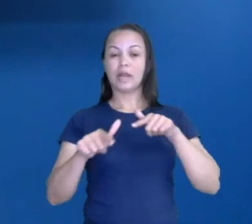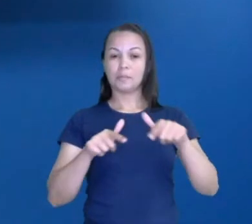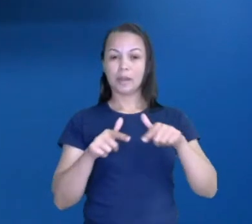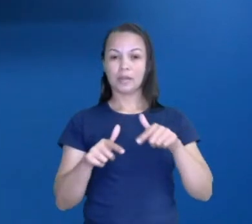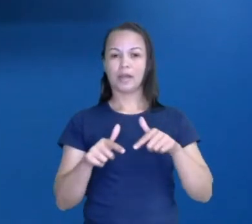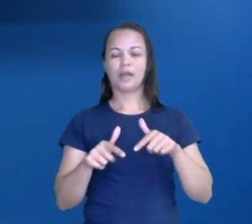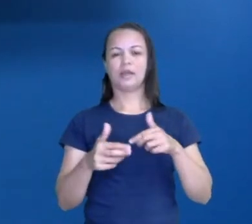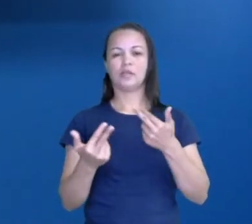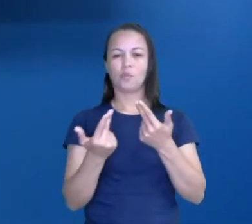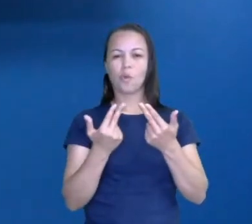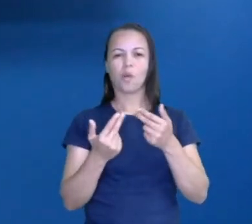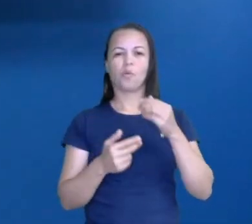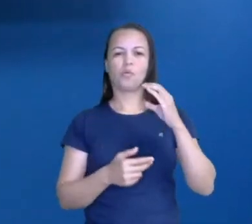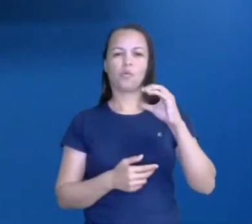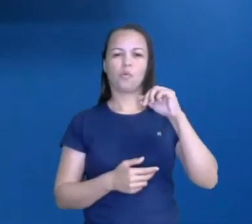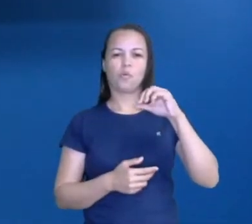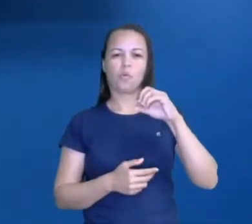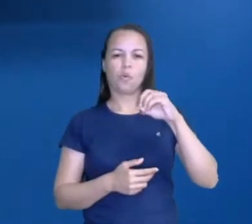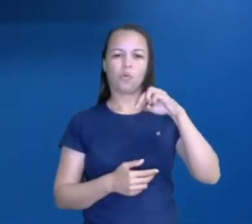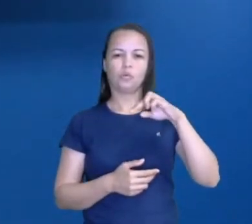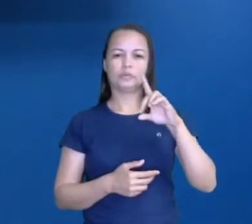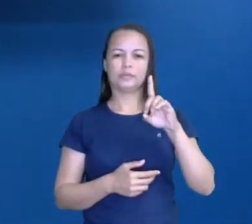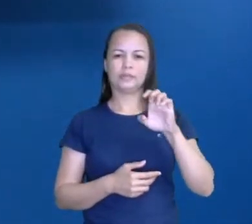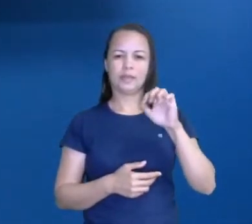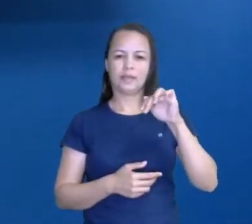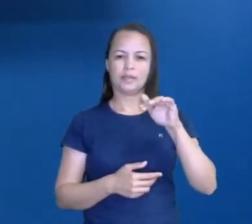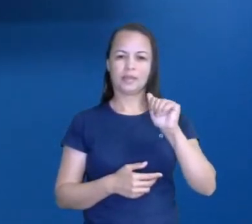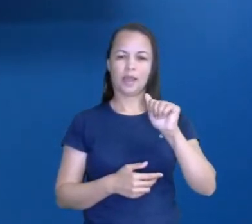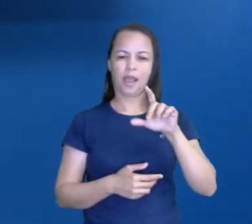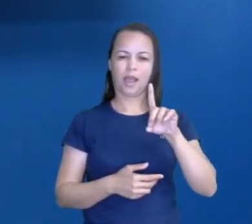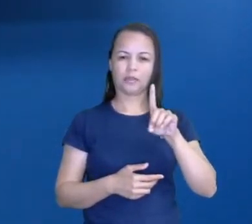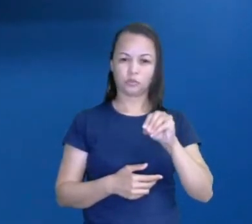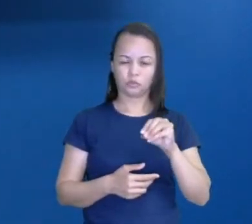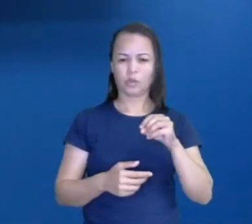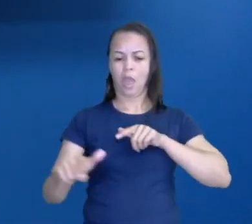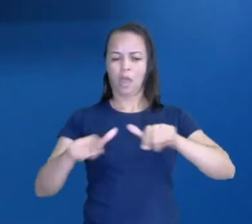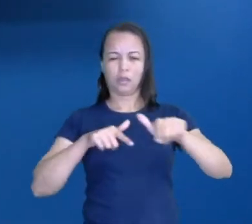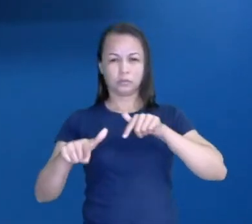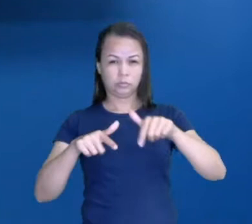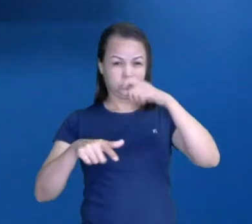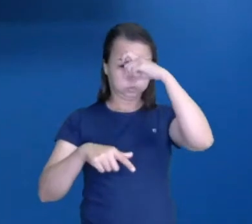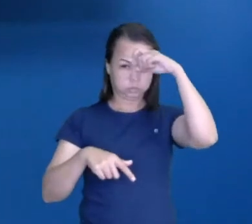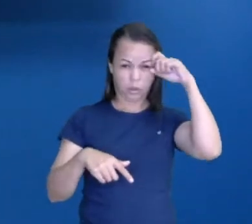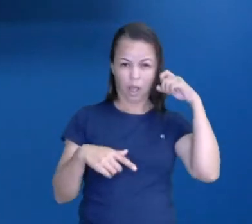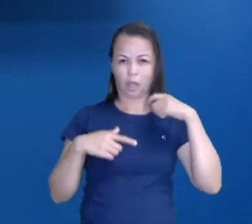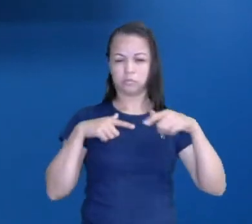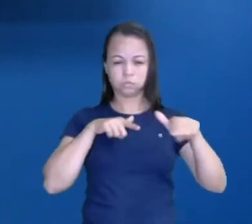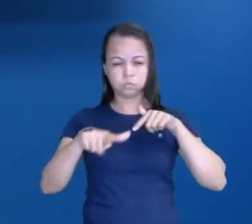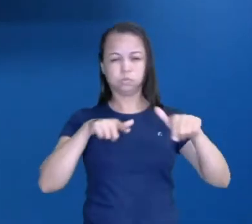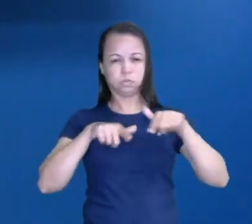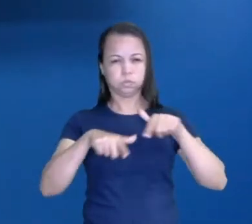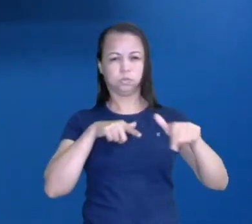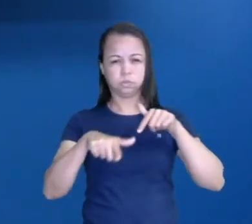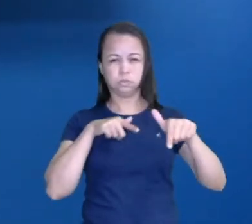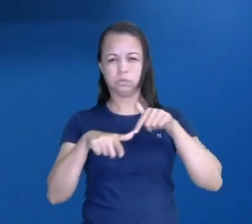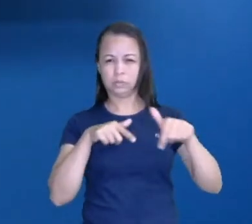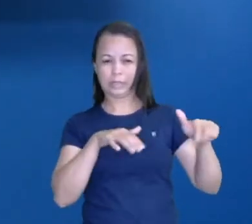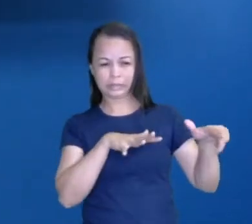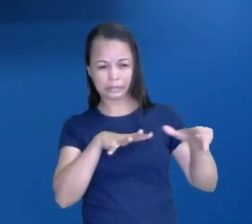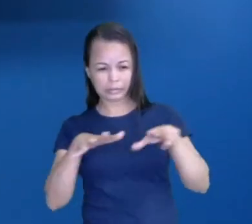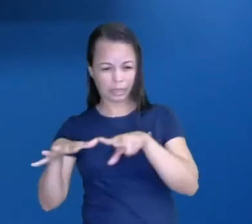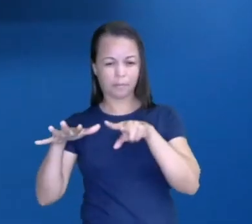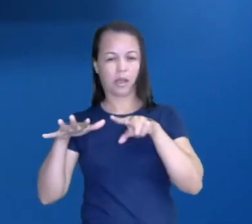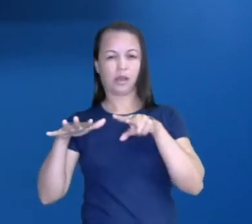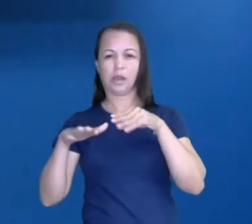um condenado é trabalhar demais, né? Trabalhar demais, trabalhar bastante. Ele trabalhou bastante,